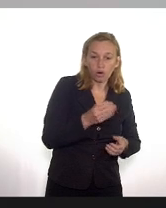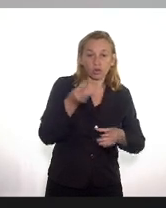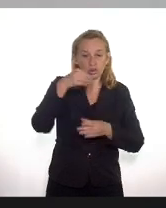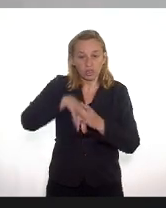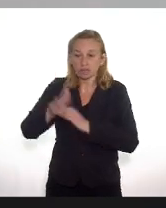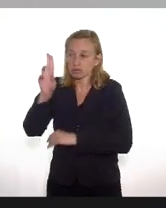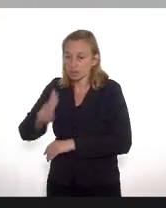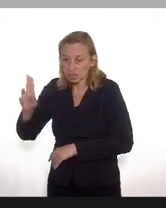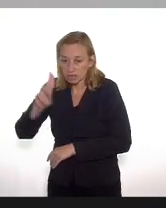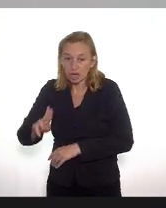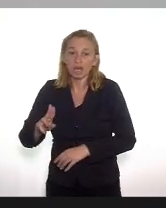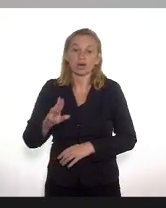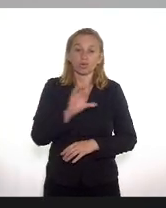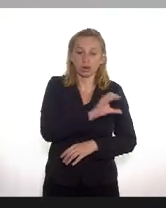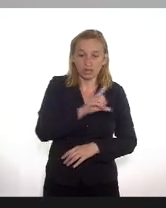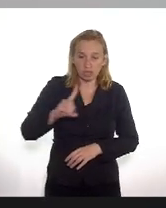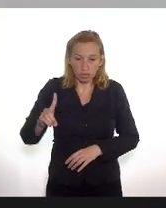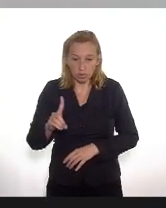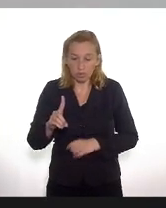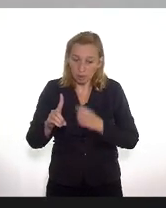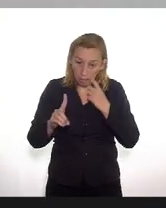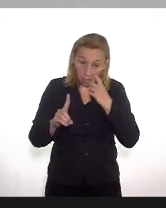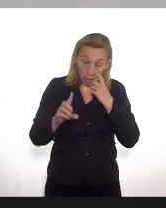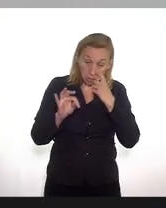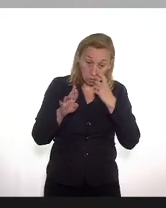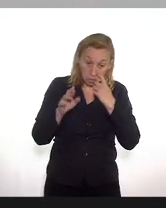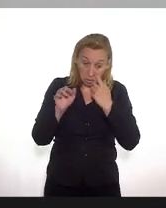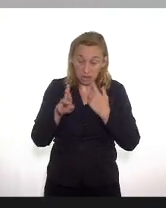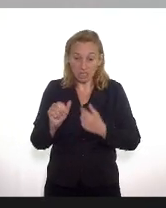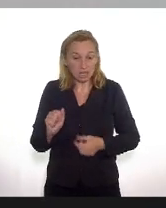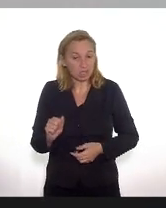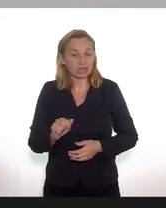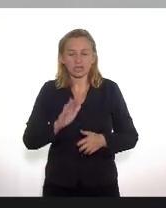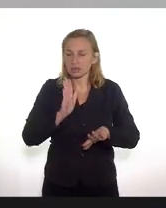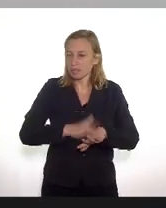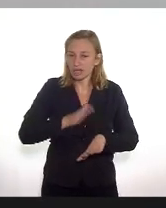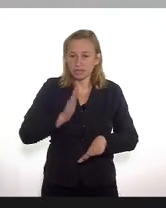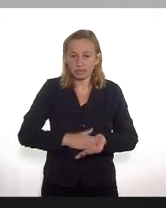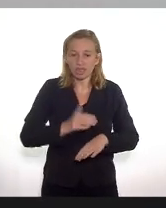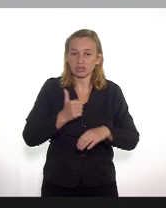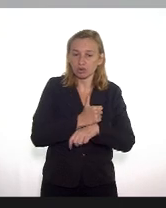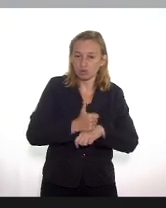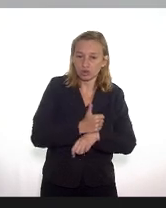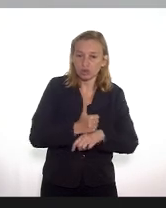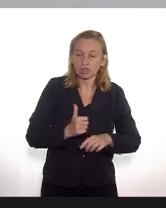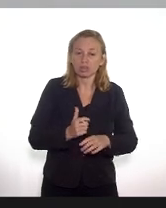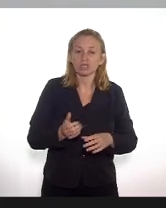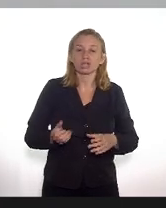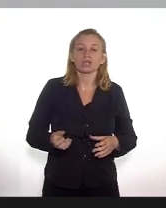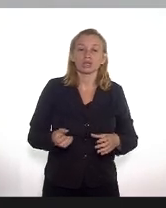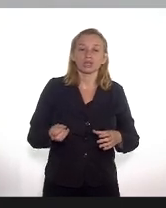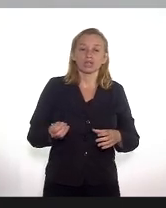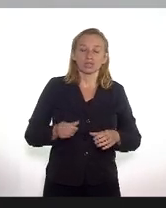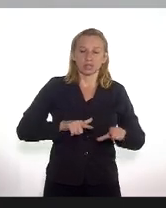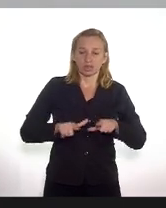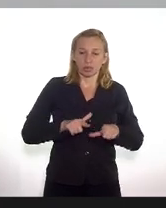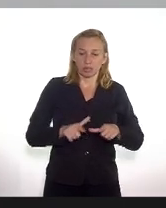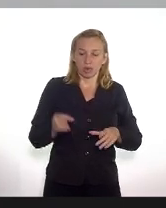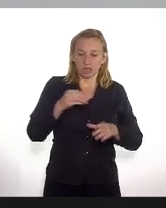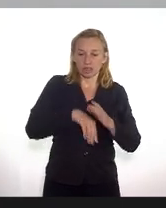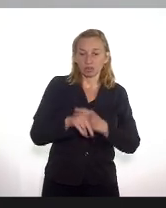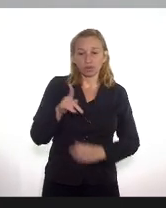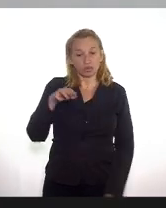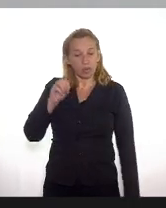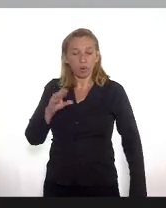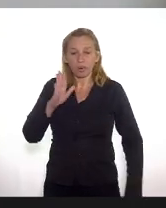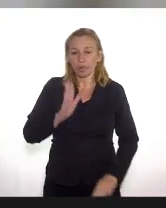universidades, os tutores coordenadores, coordenadores de tutoria e demais profissionais que atuam nos polos também de apoio regionais.